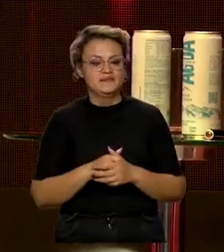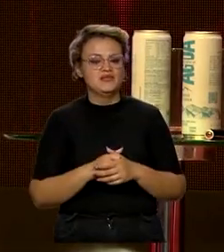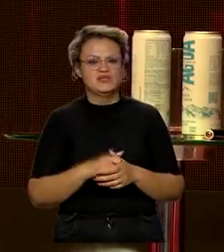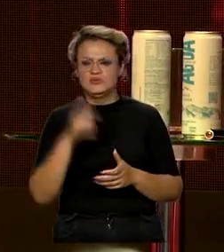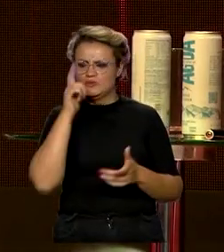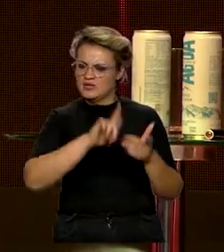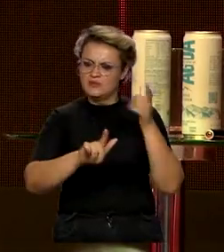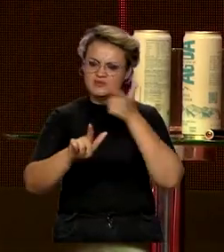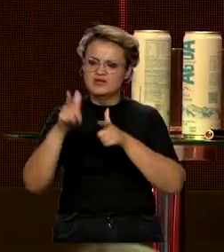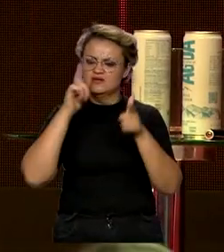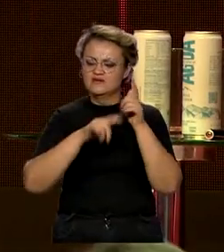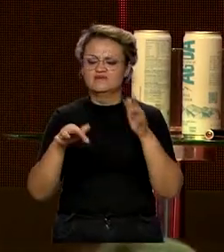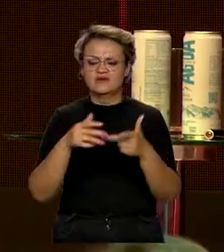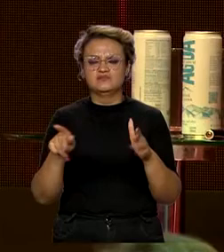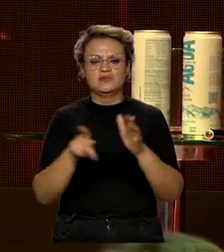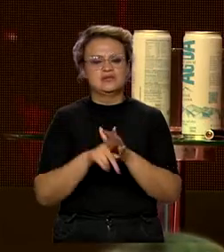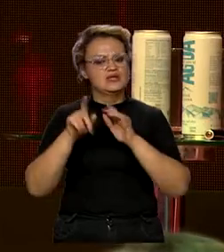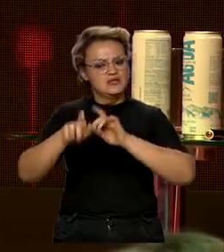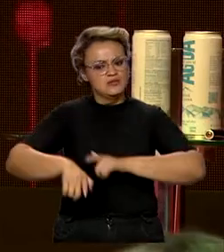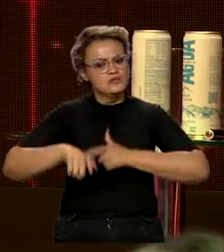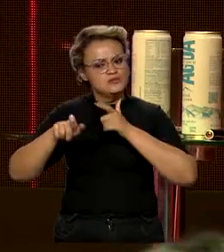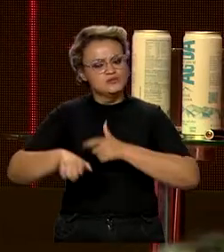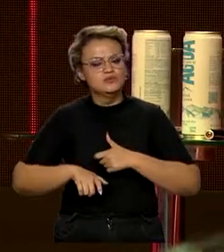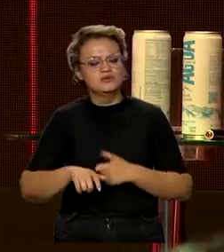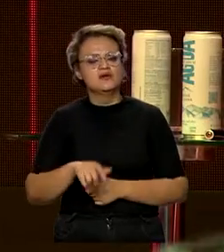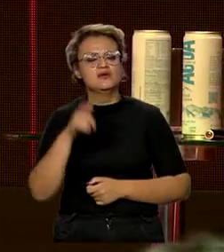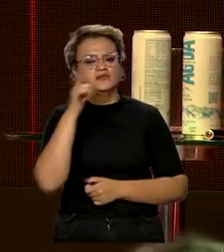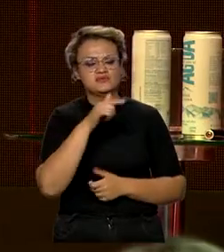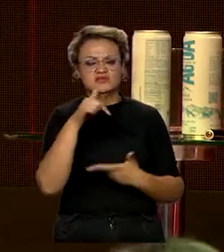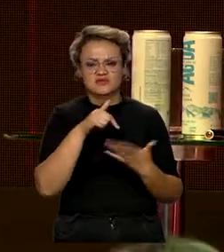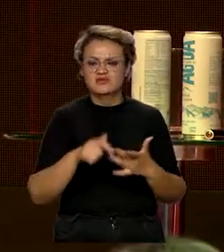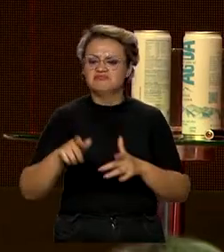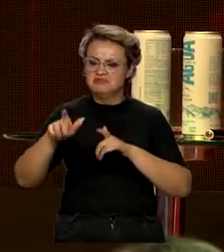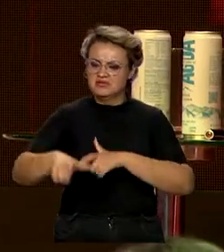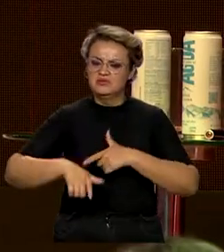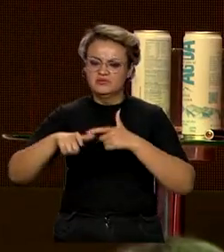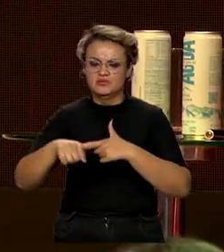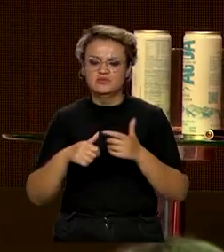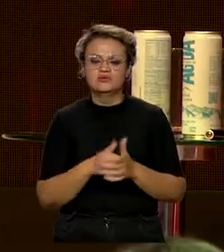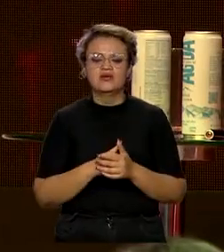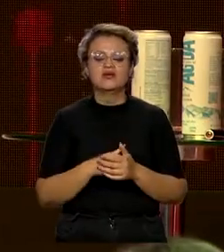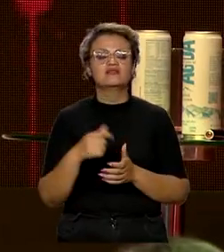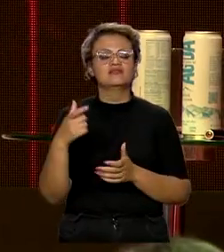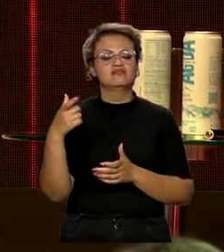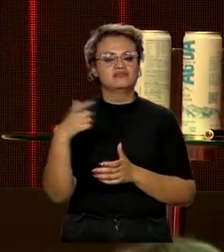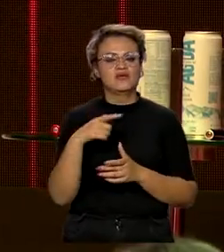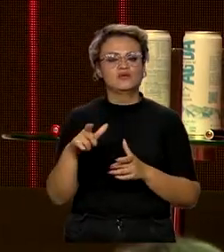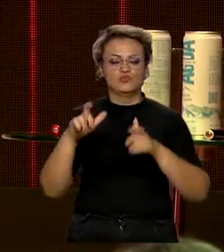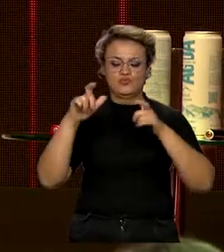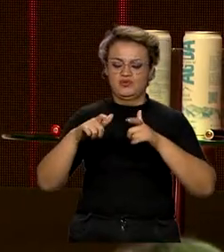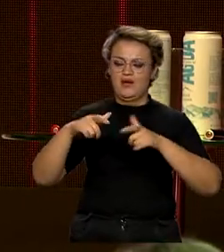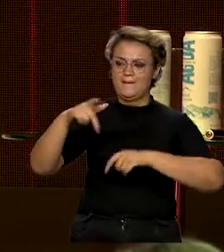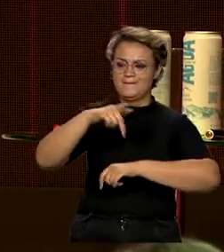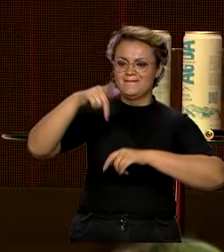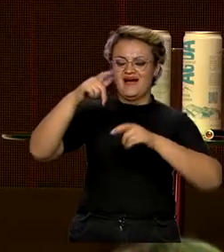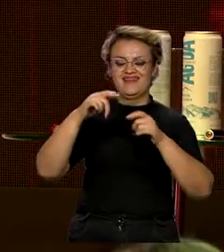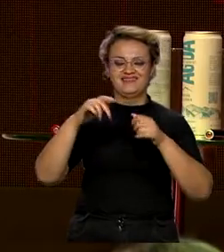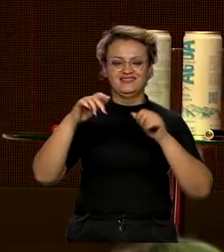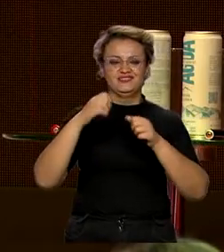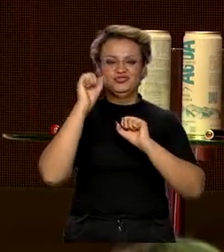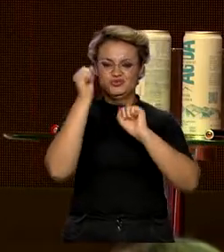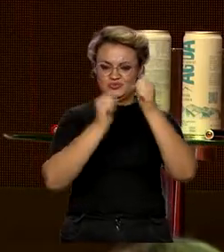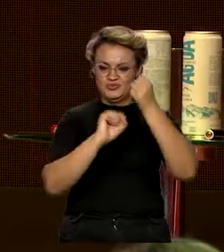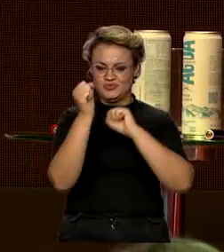do mundo da agricultura, na eficiência agrícola, tem um parque industrial diversificado,